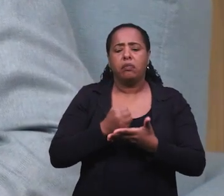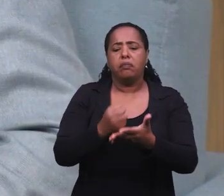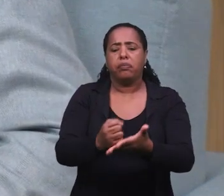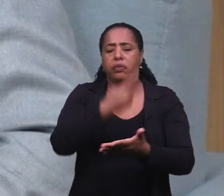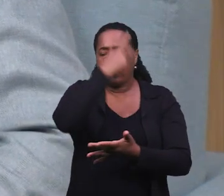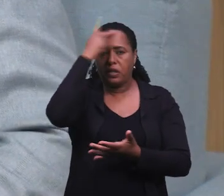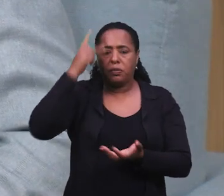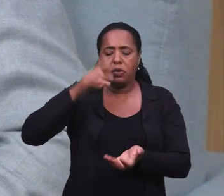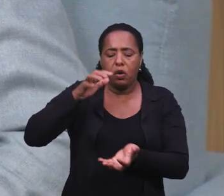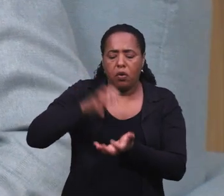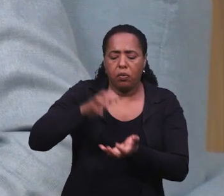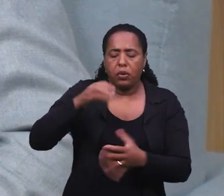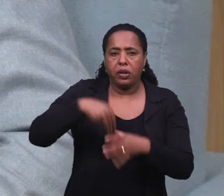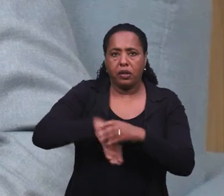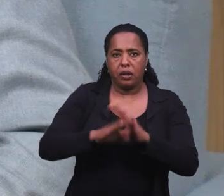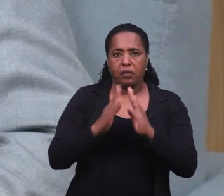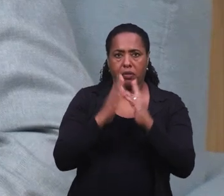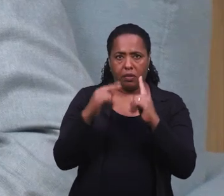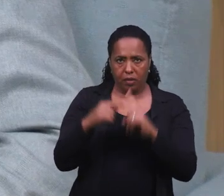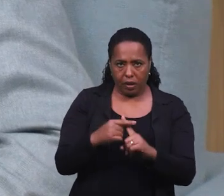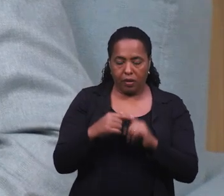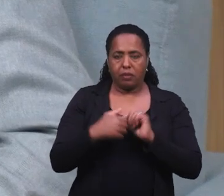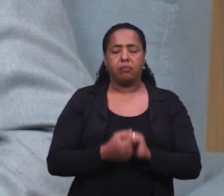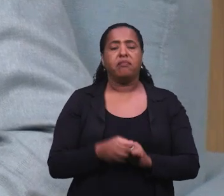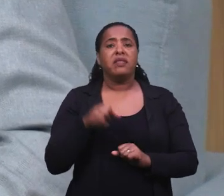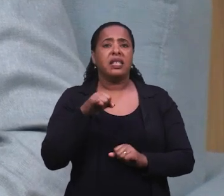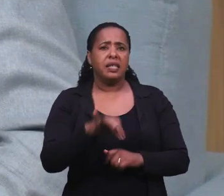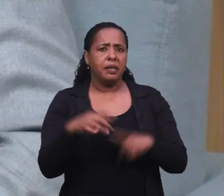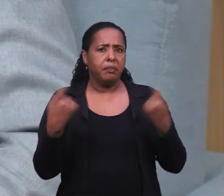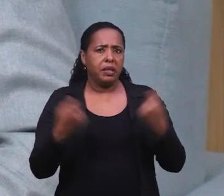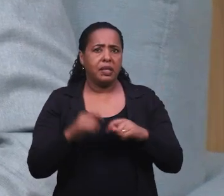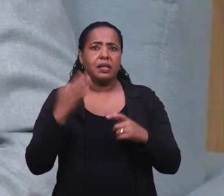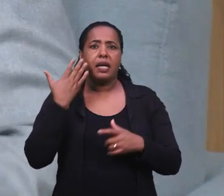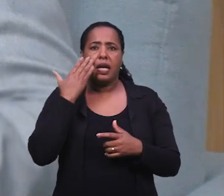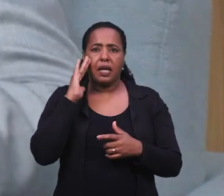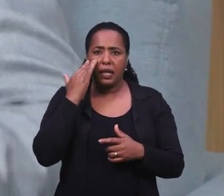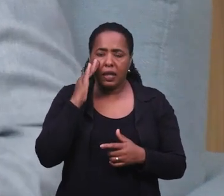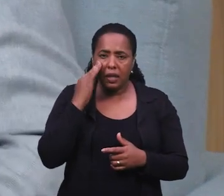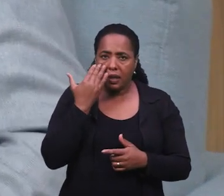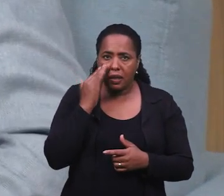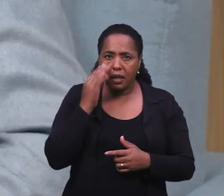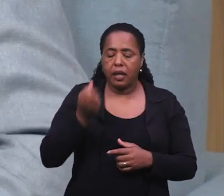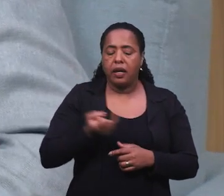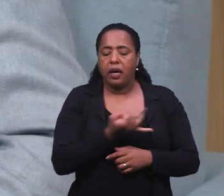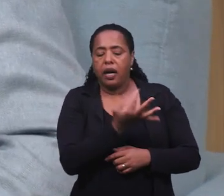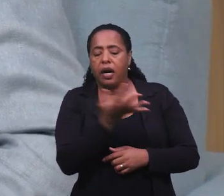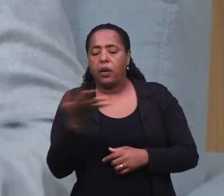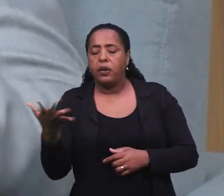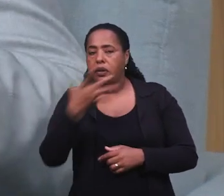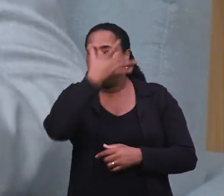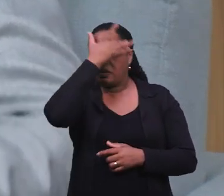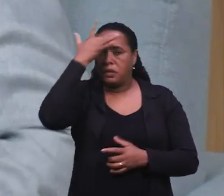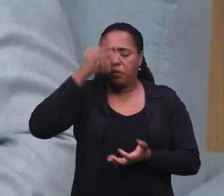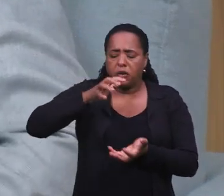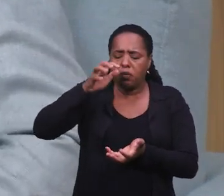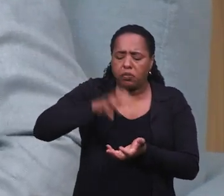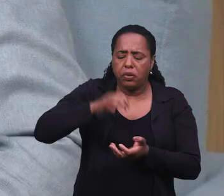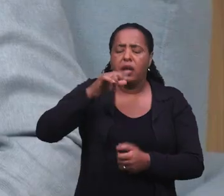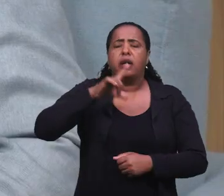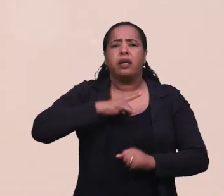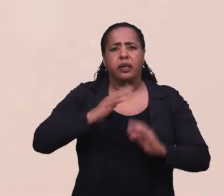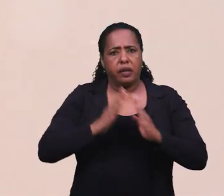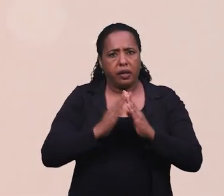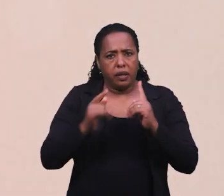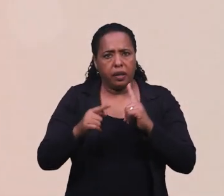igreja de Florianópolis, Santa Catarina. Pastor Josué, muito obrigado por você participar conosco. Faz a sua